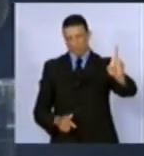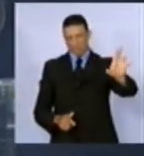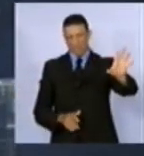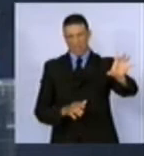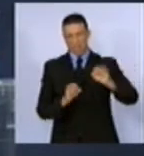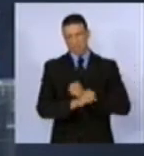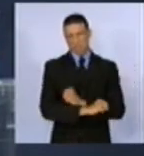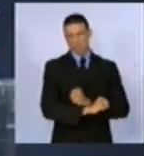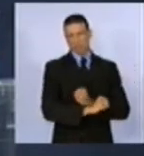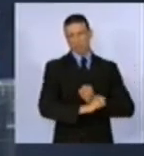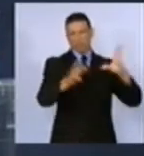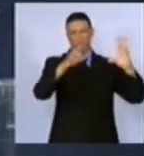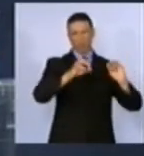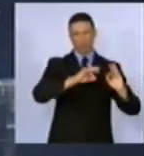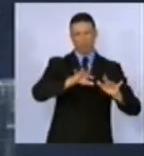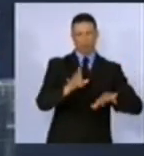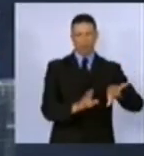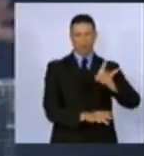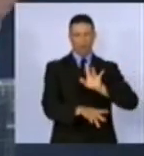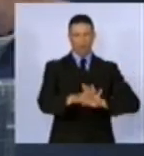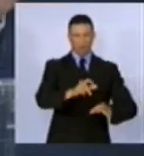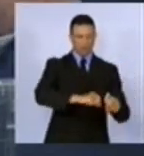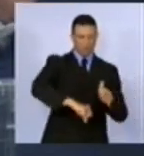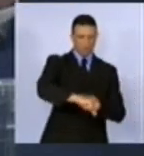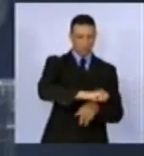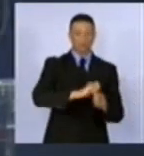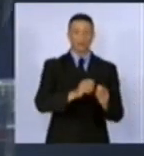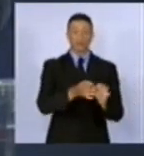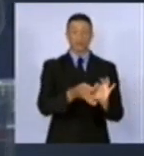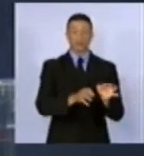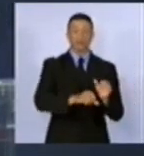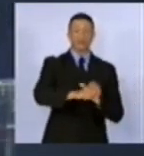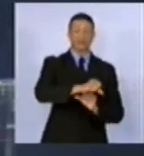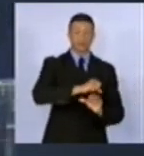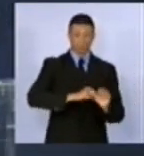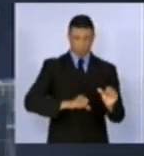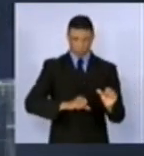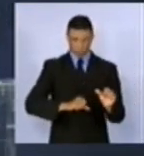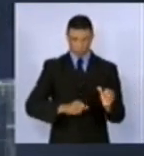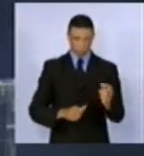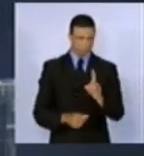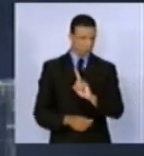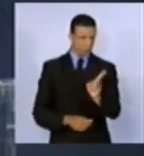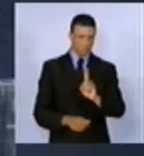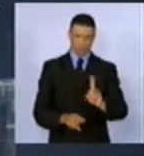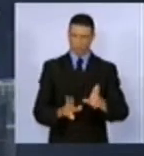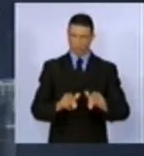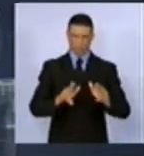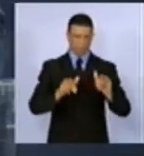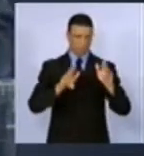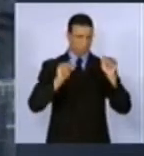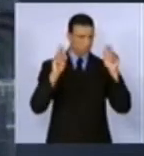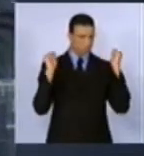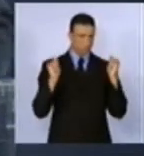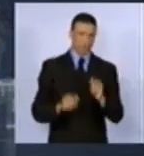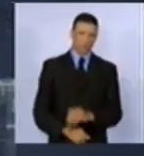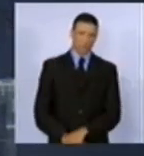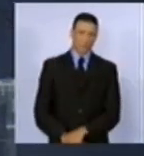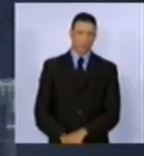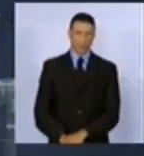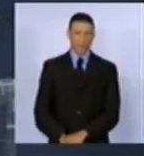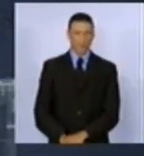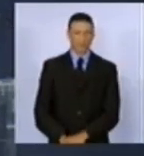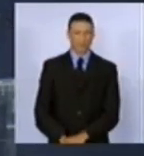nucleares suficientes para mudar para fazer com que o átomo de carbono Deixe de ser a